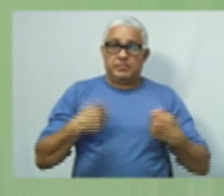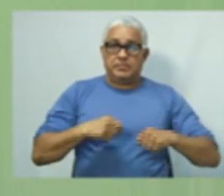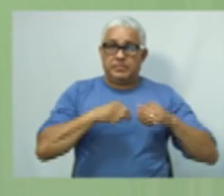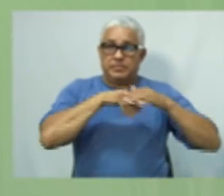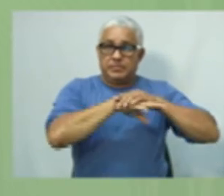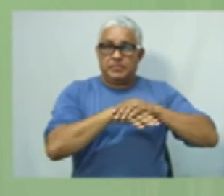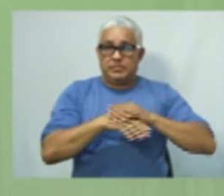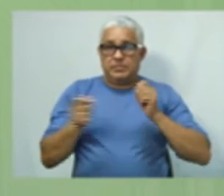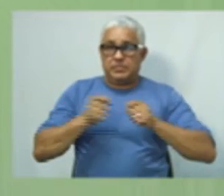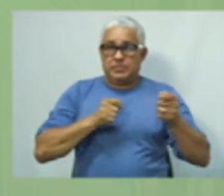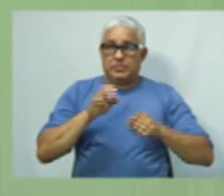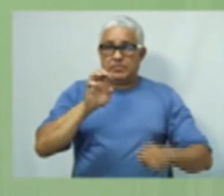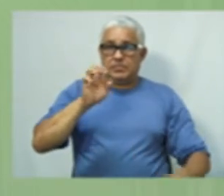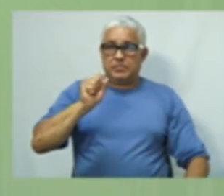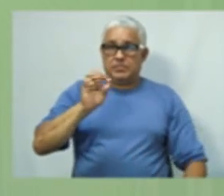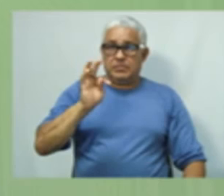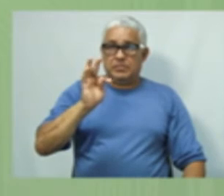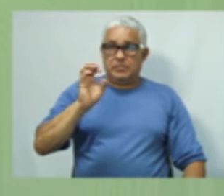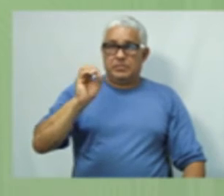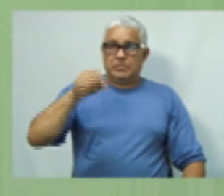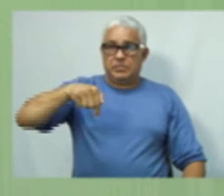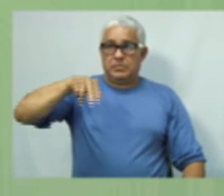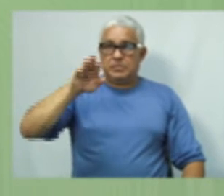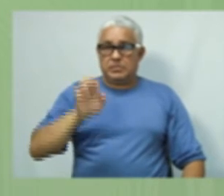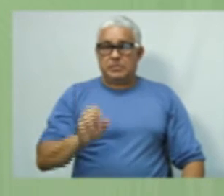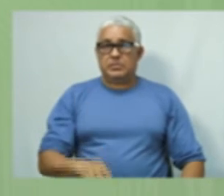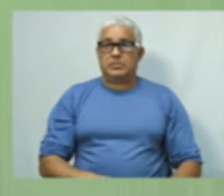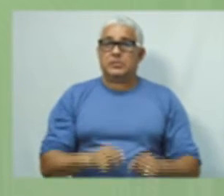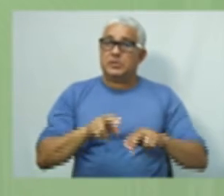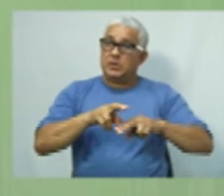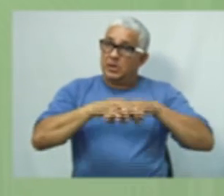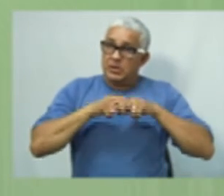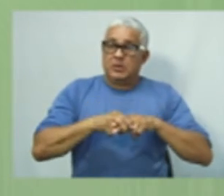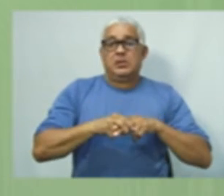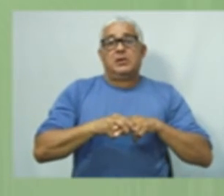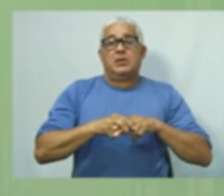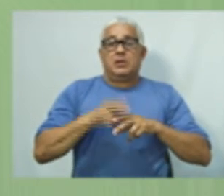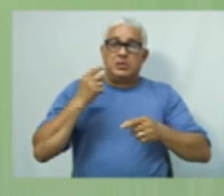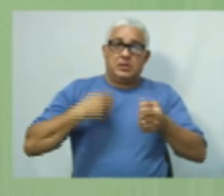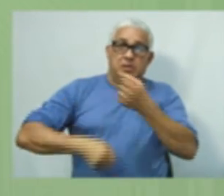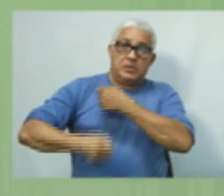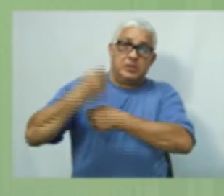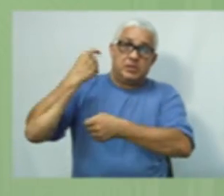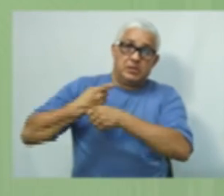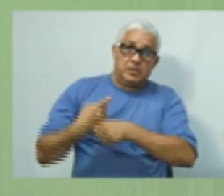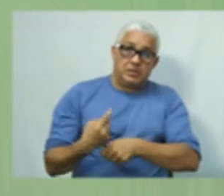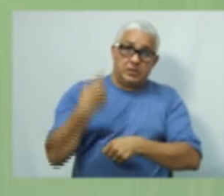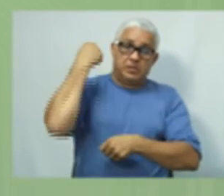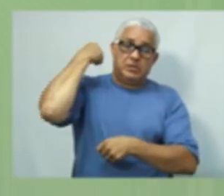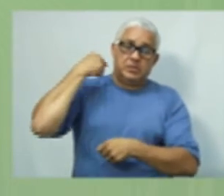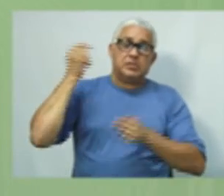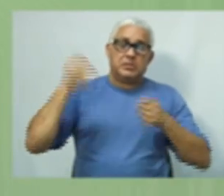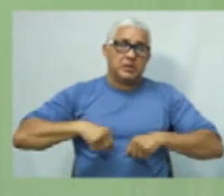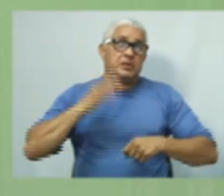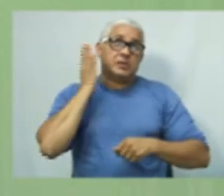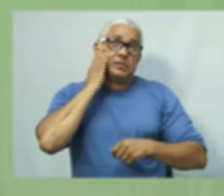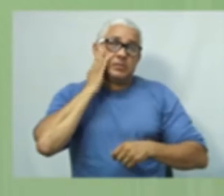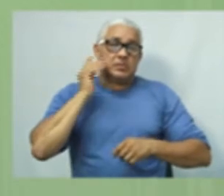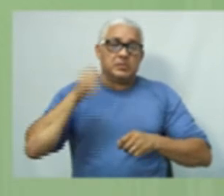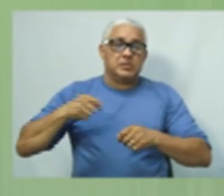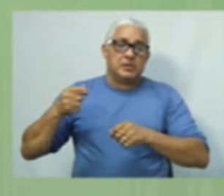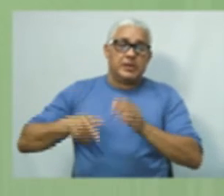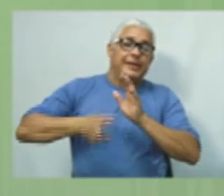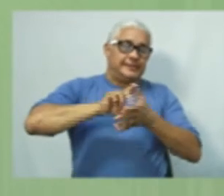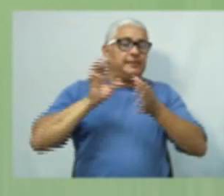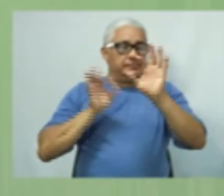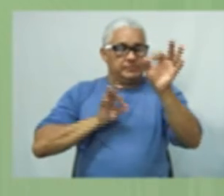controle de estoque, por meio de projeções do ano anterior, ele já me dá subsídios para que eu possa organizar o